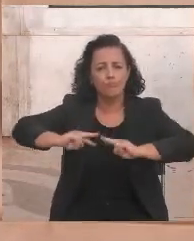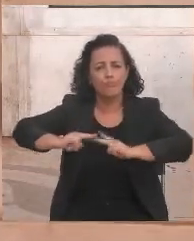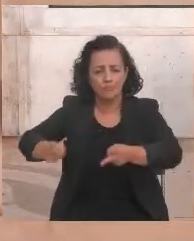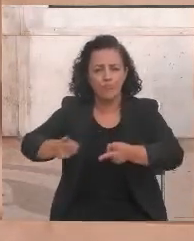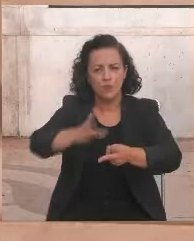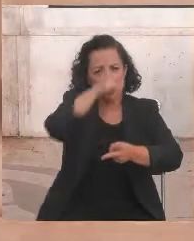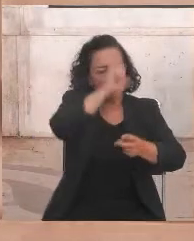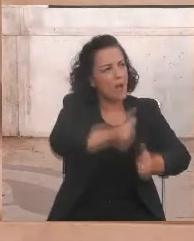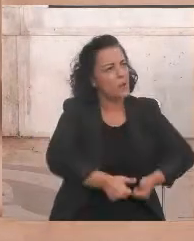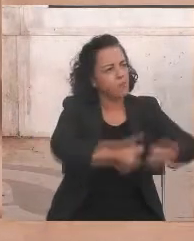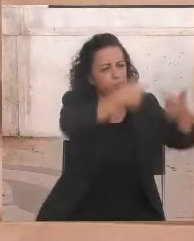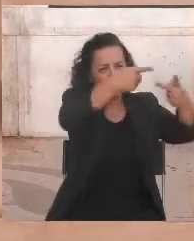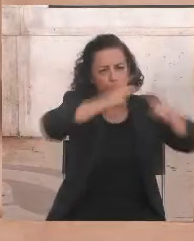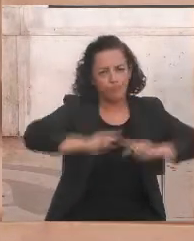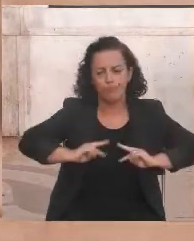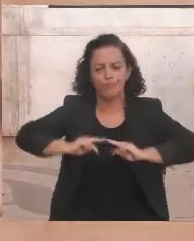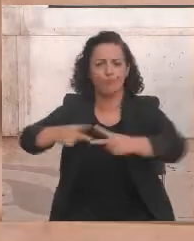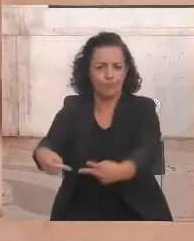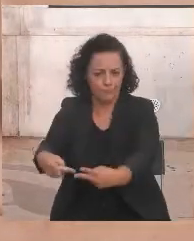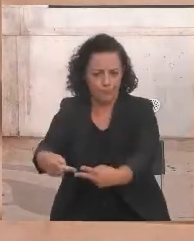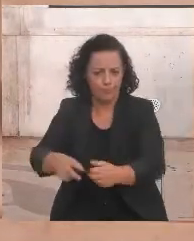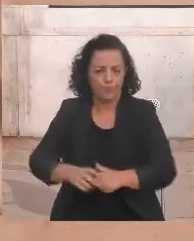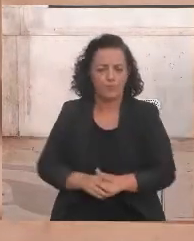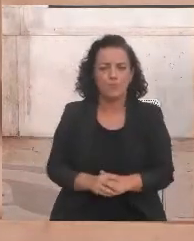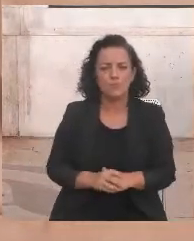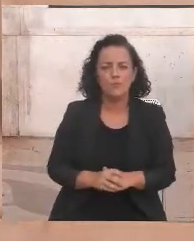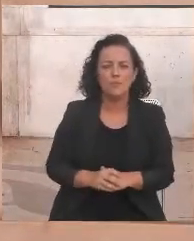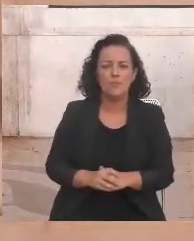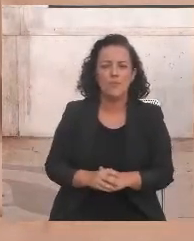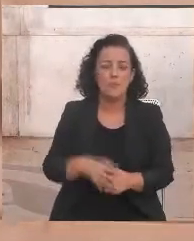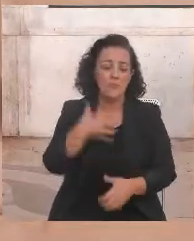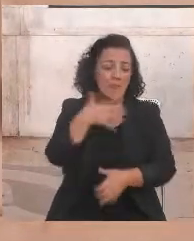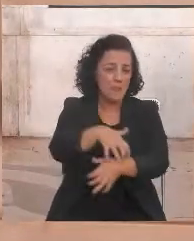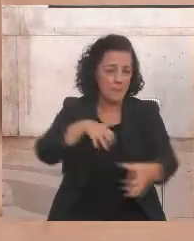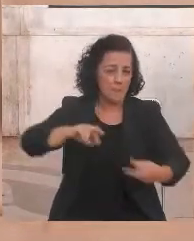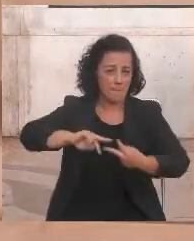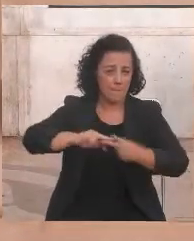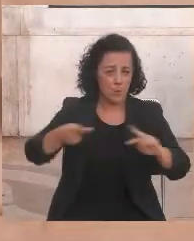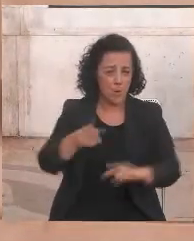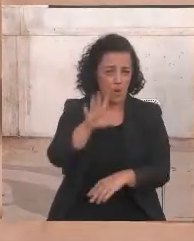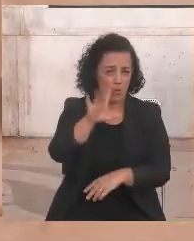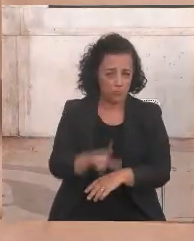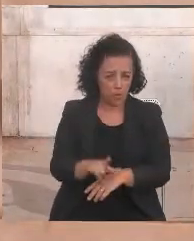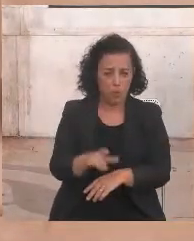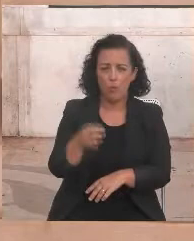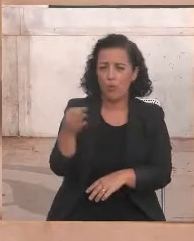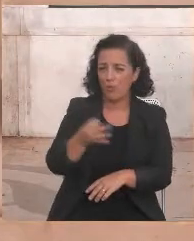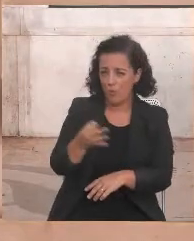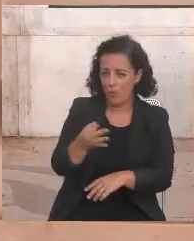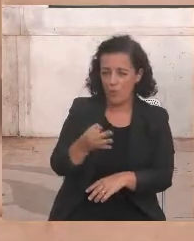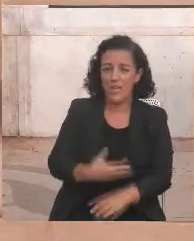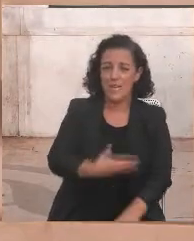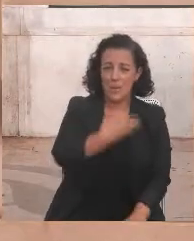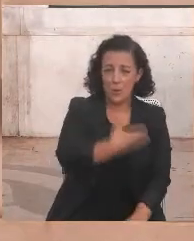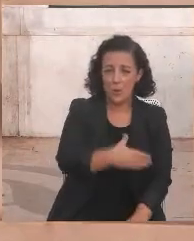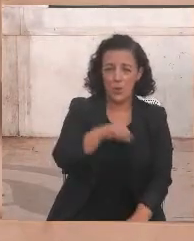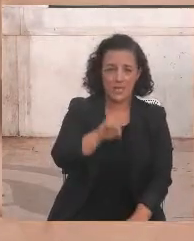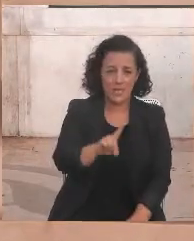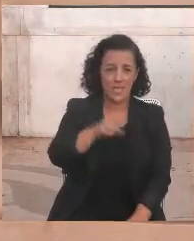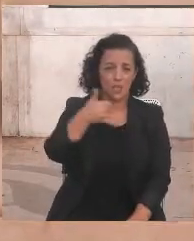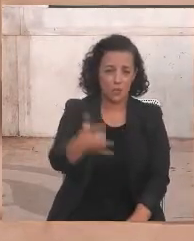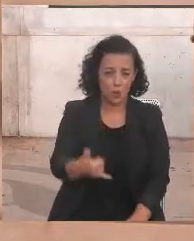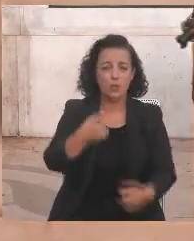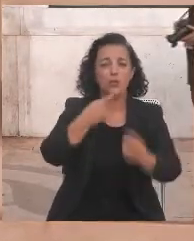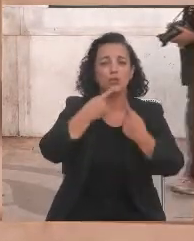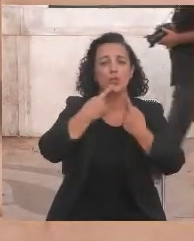Estado Central para os municípios. A Assembleia Municipal de Lisboa realizou 162 reuniões